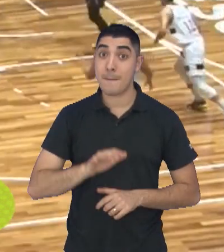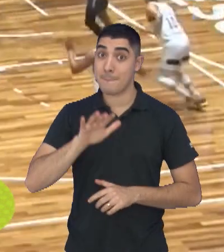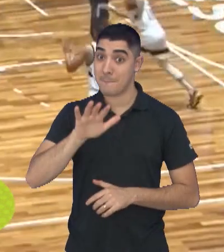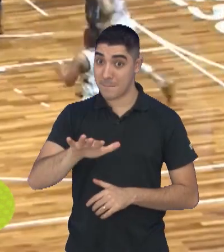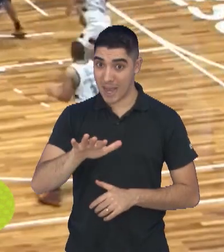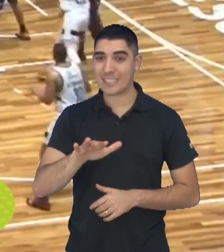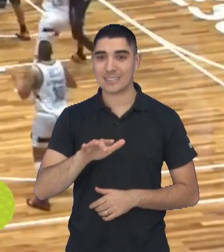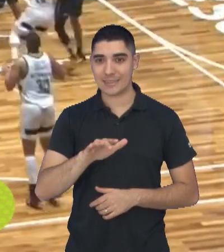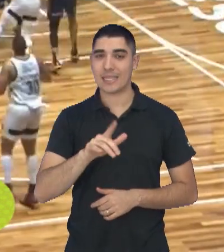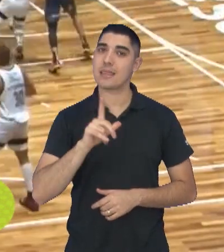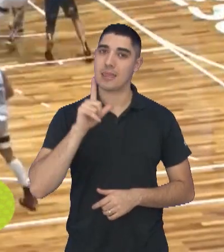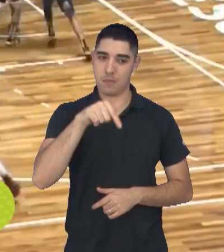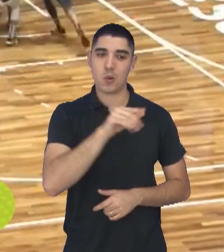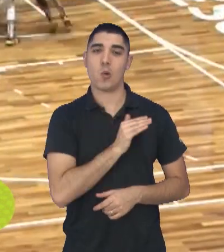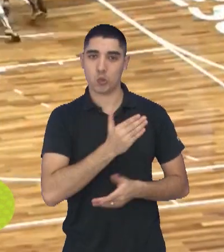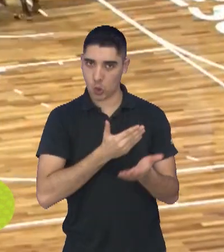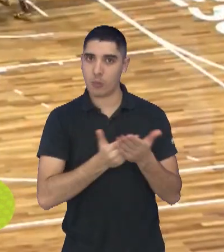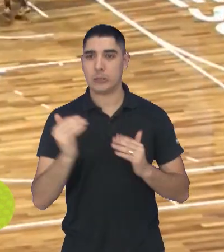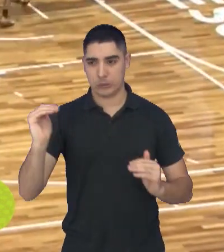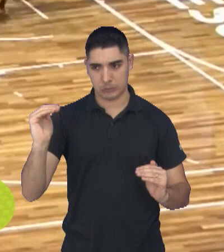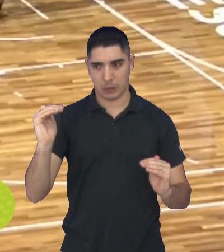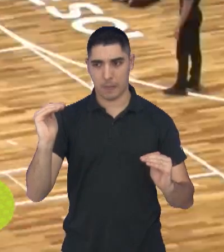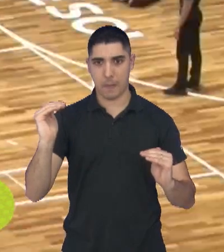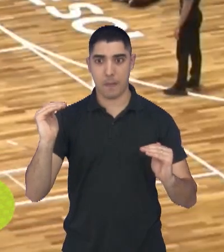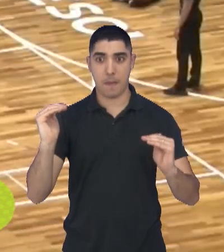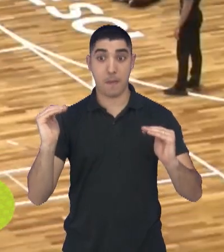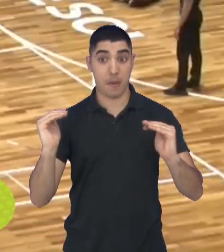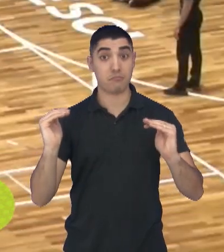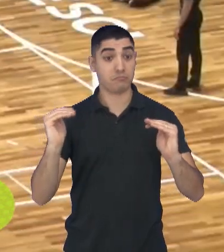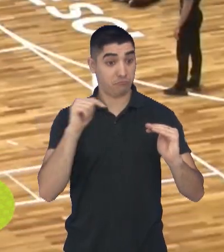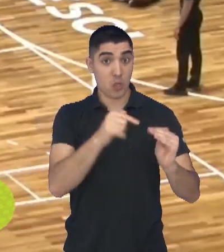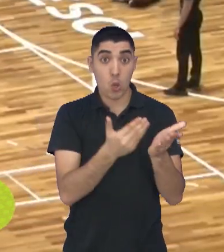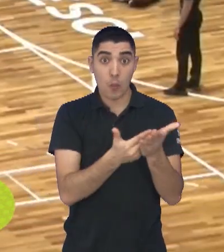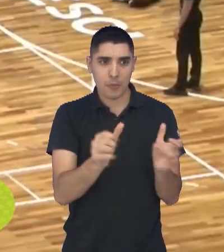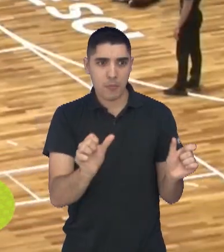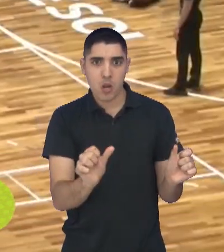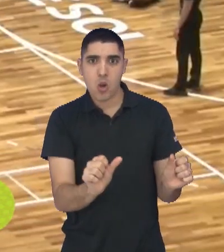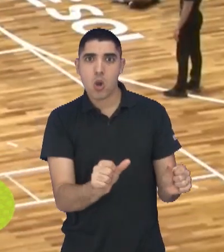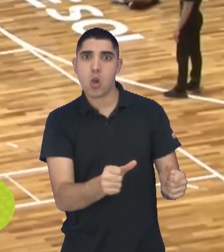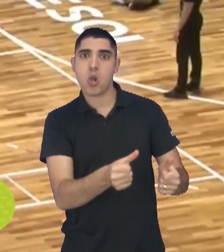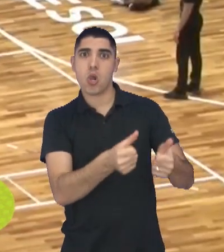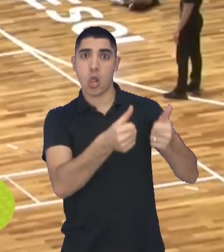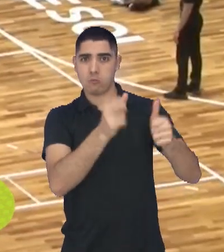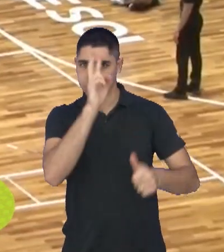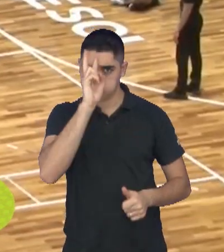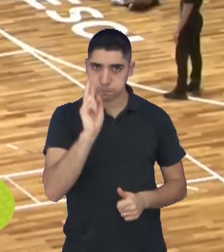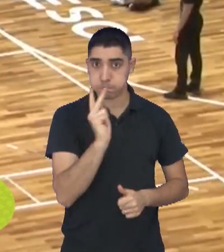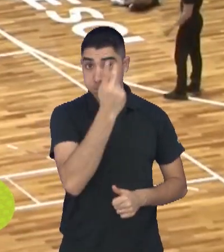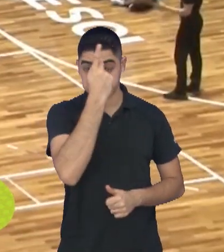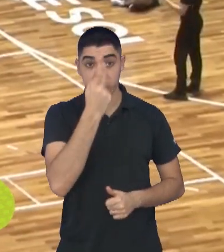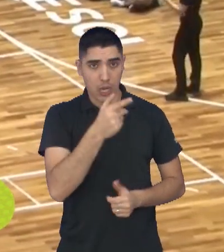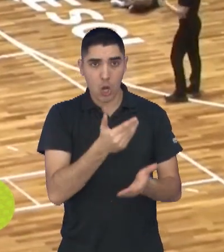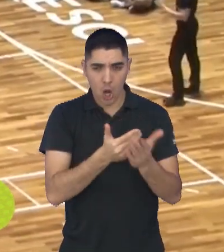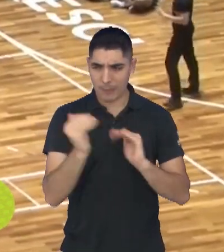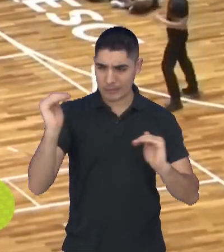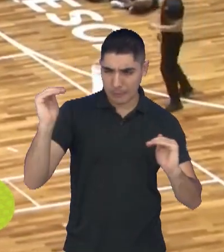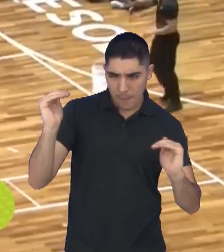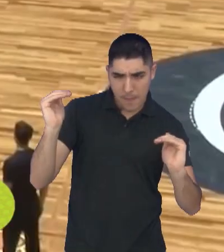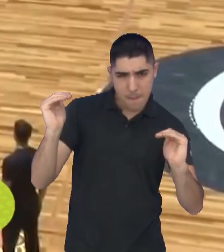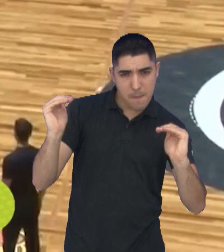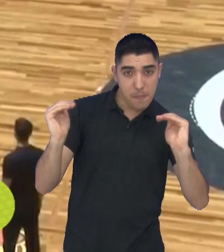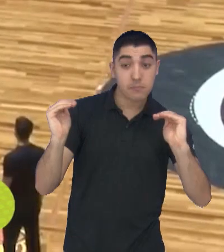vez a paralisação deu resultado. A partir daí, o Corinthians começou uma boa reação e aos poucos foi tirando a